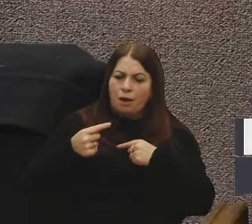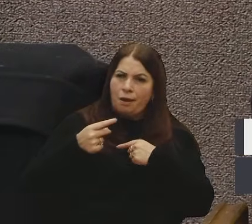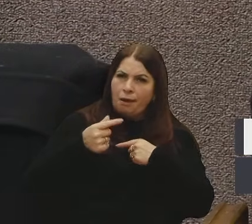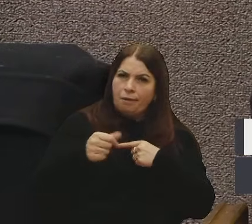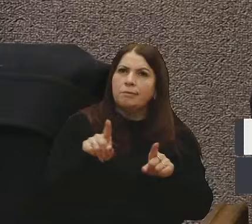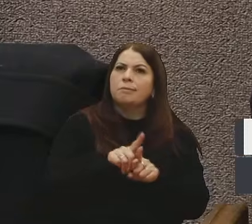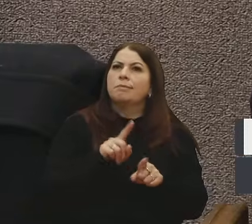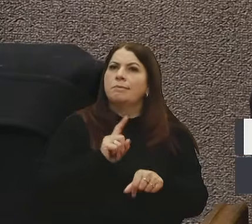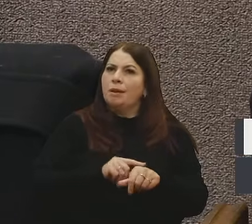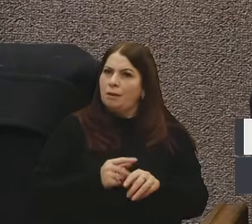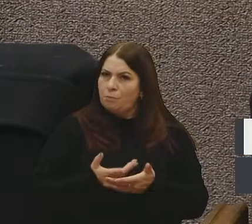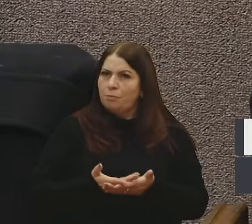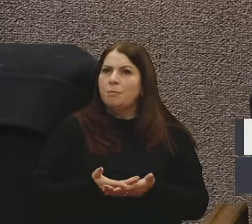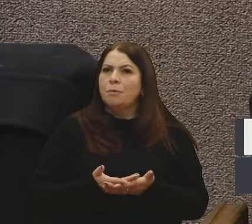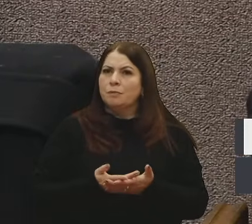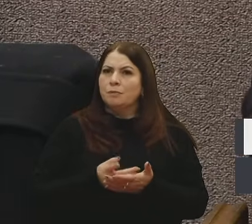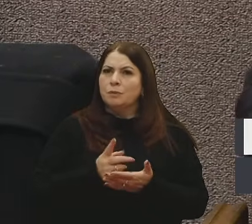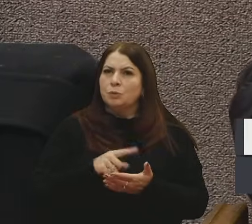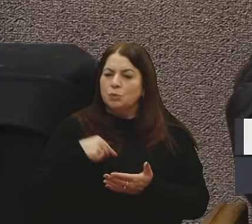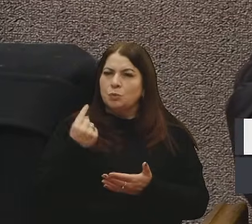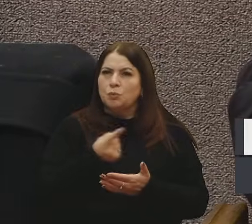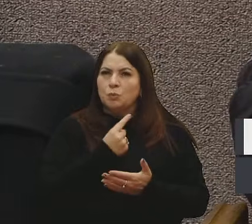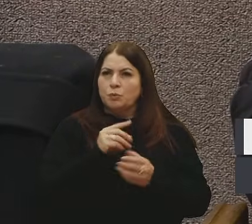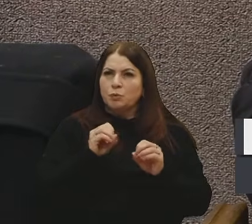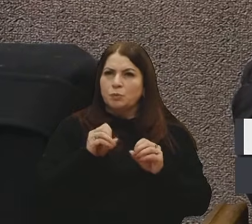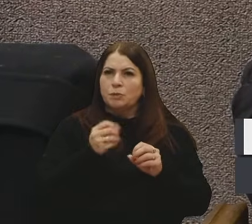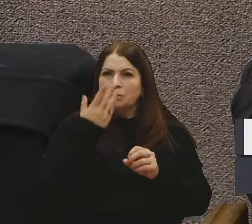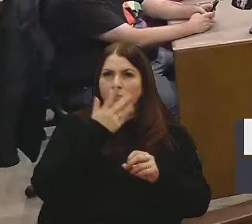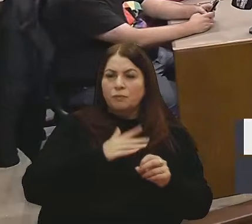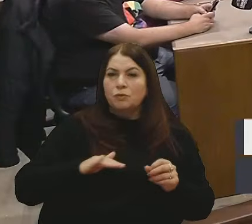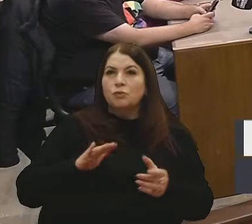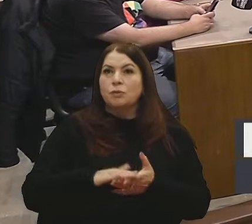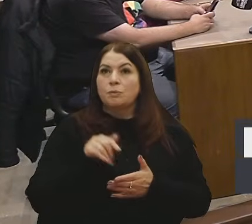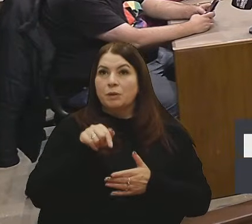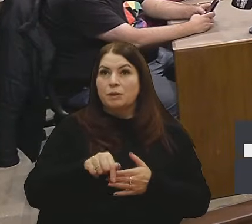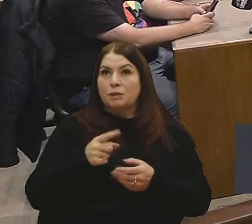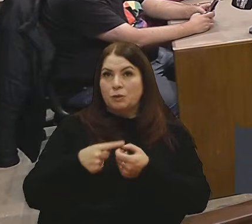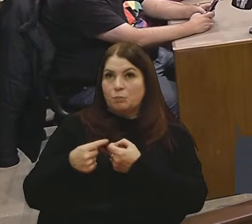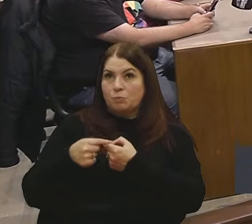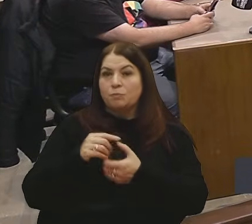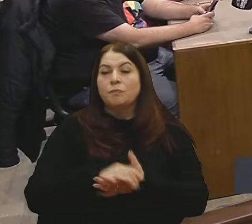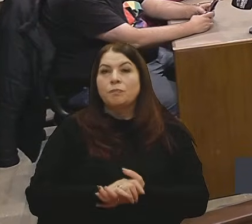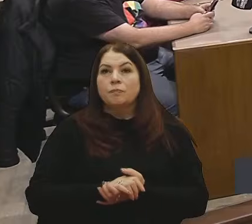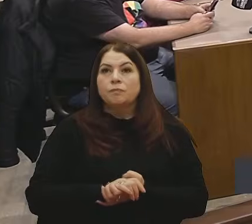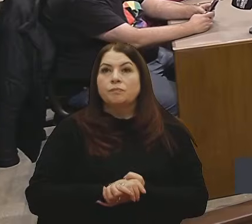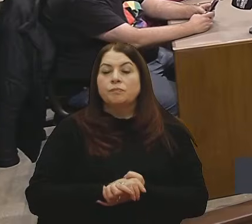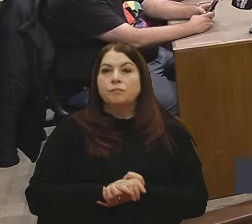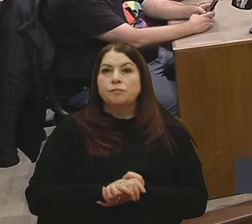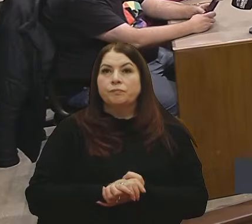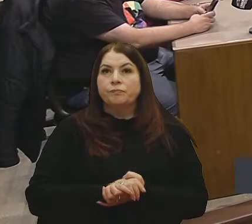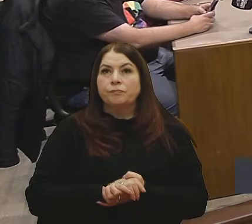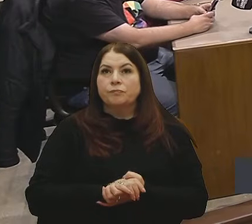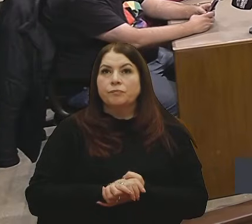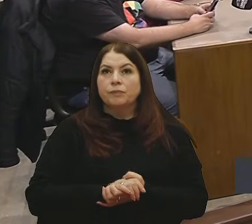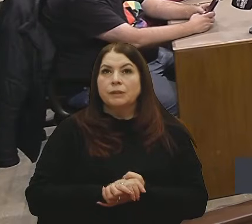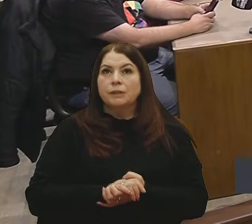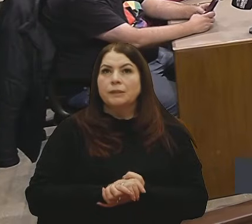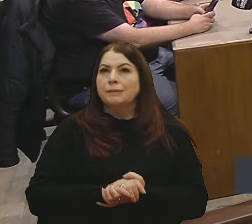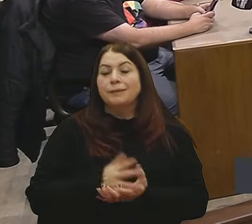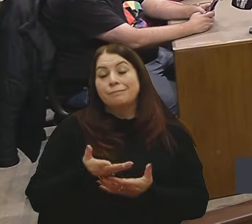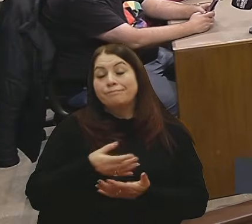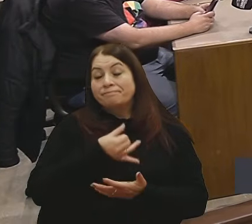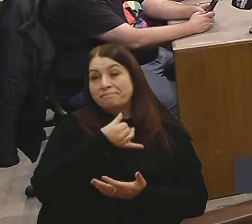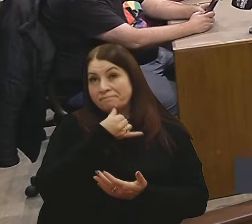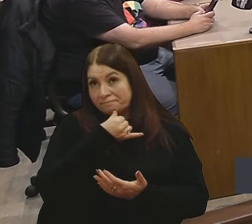tempo, referente à nossa da educação infantil aqui no município. E a gente está decepcionado,